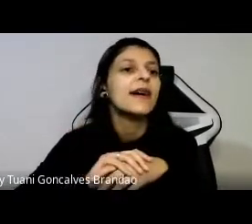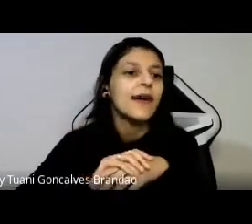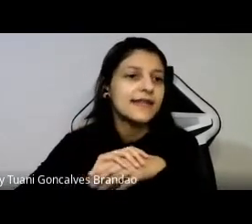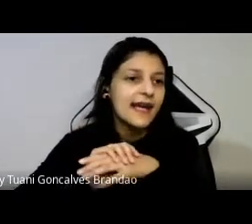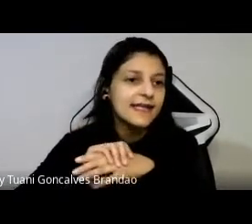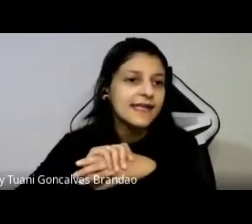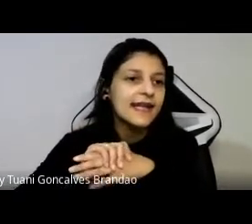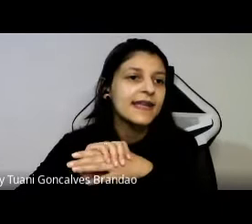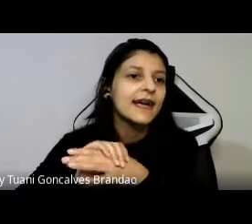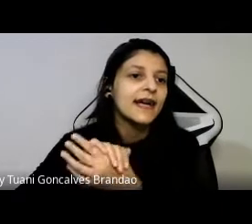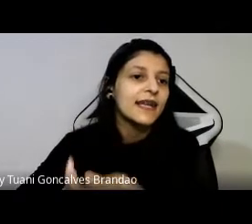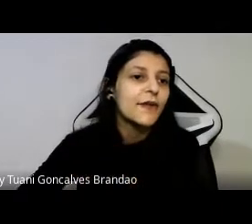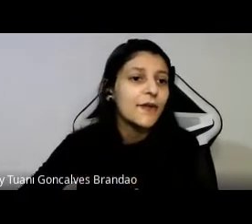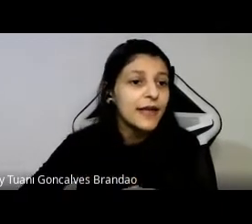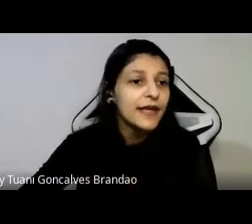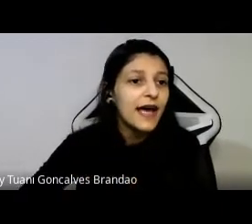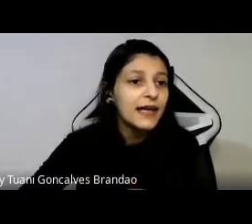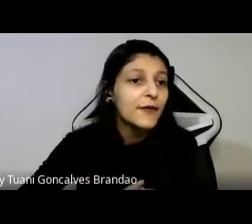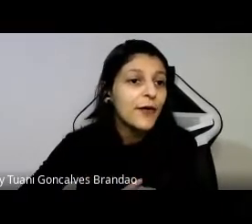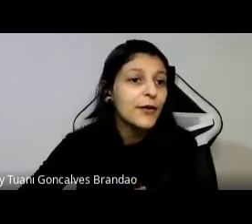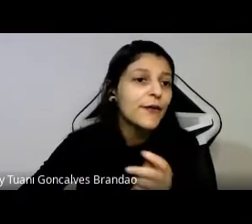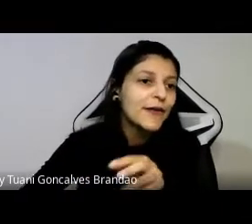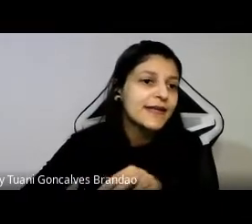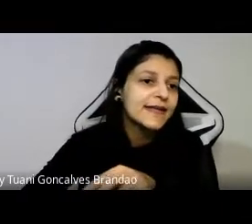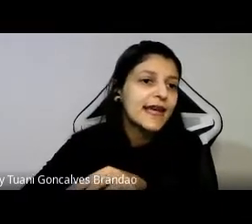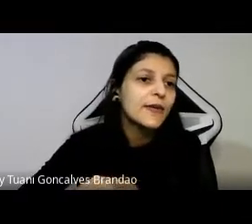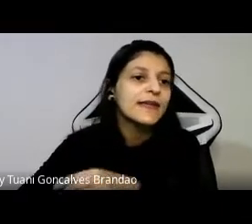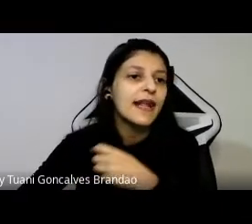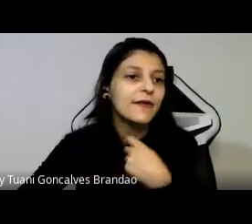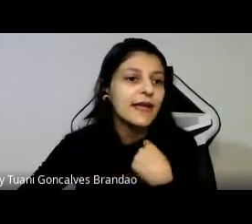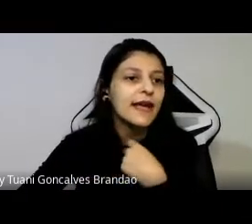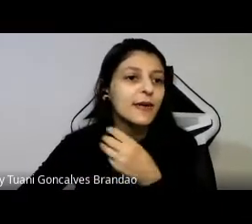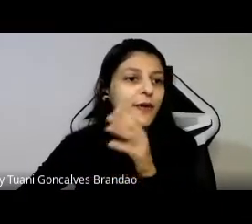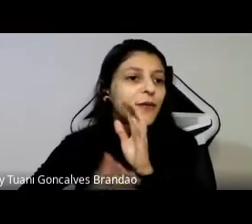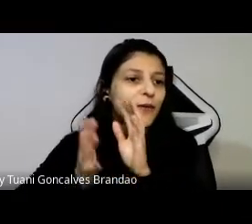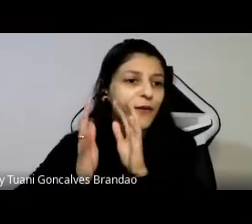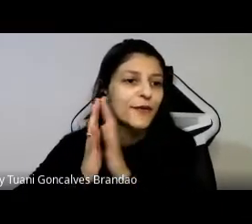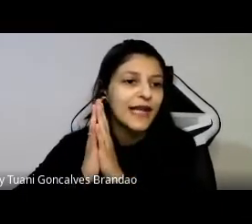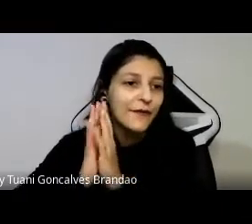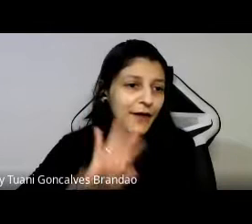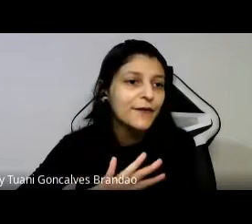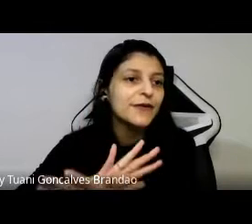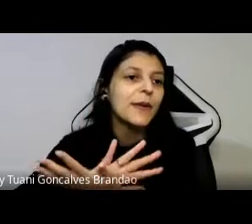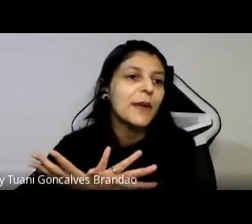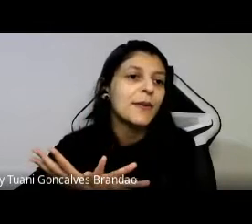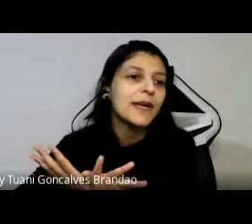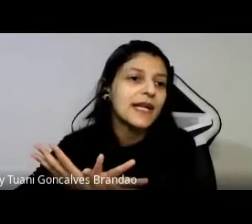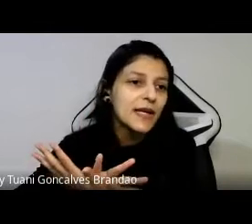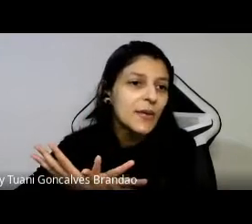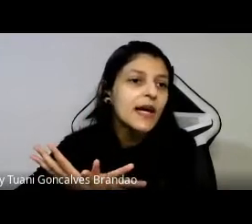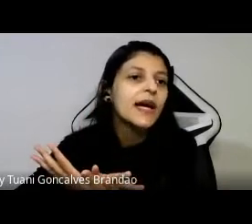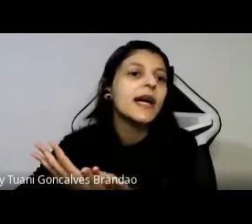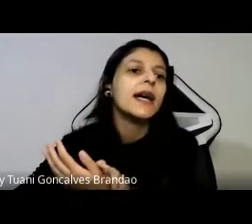depois fazer a escrita. Foi o que eu fiz, né? Eu escrevi, eu gravei o vídeo na minha